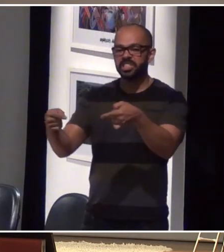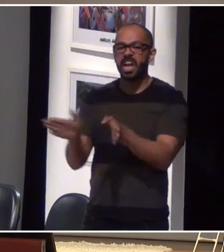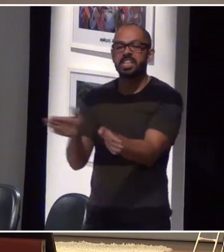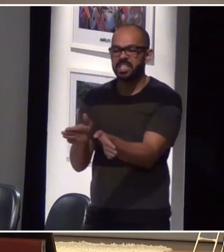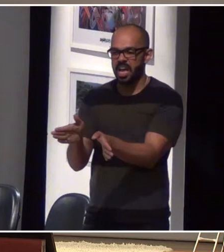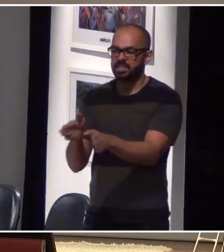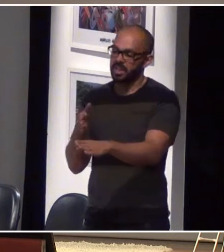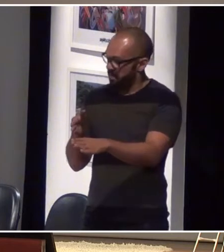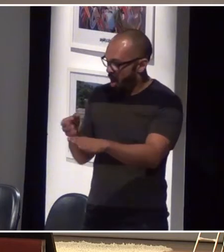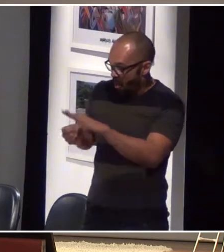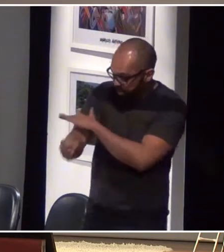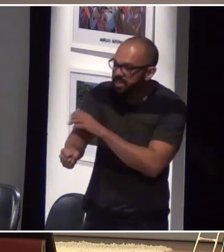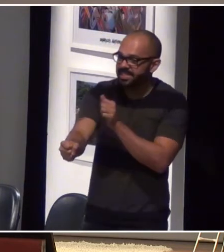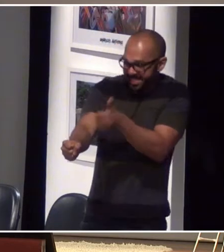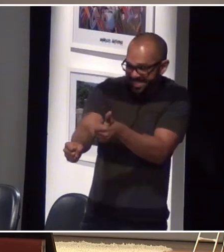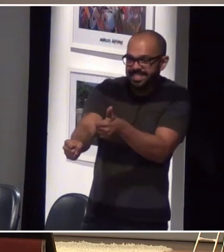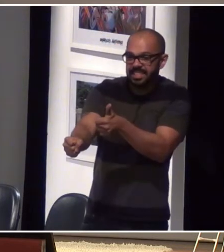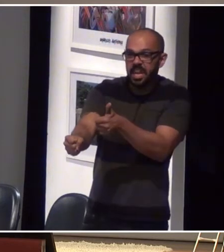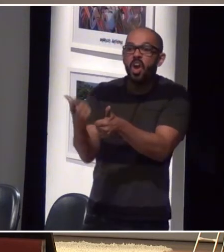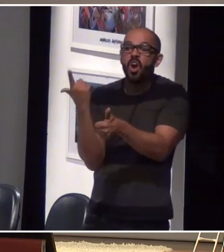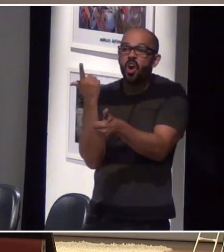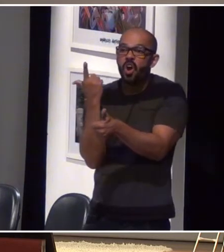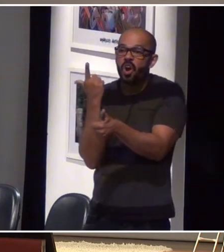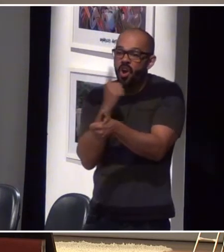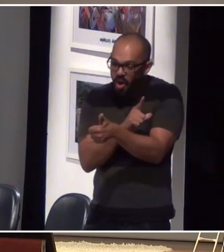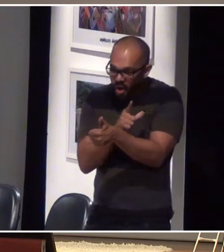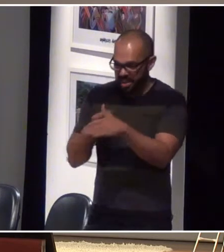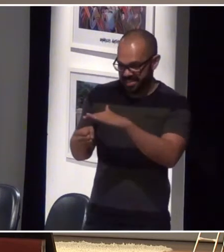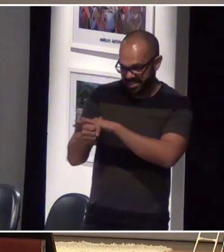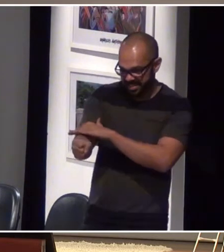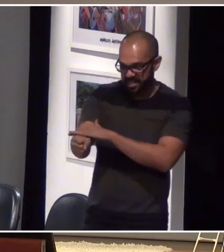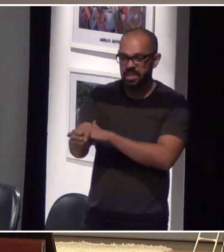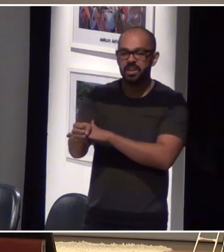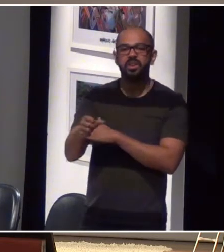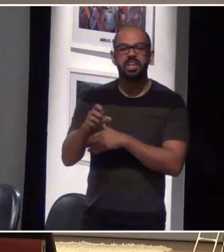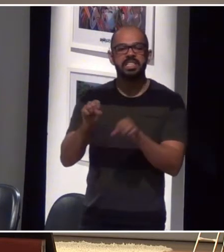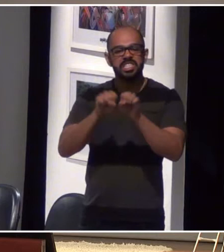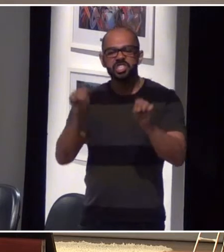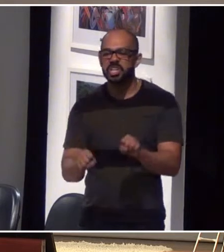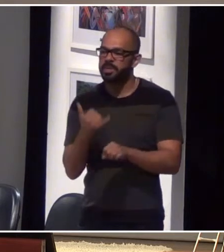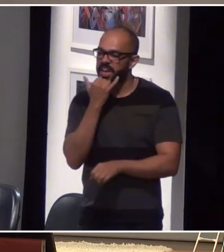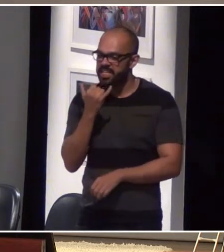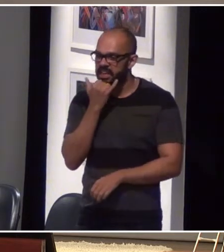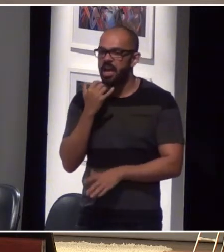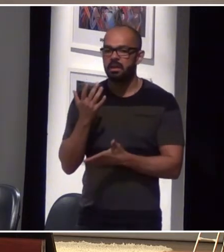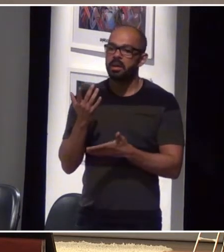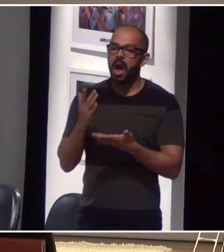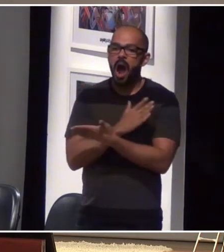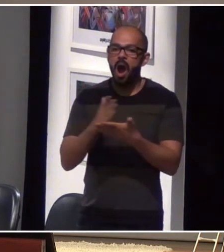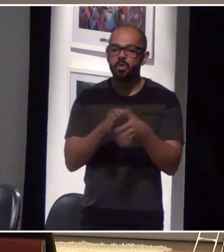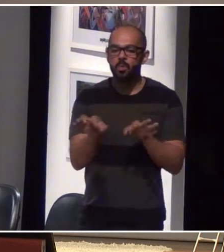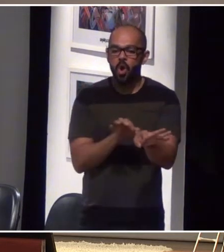políticas de acesso. Vamos fazê-los entrar. Com a entrada desses sujeitos via sistemas de reserva,